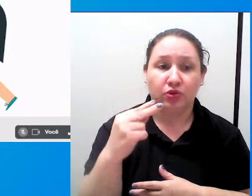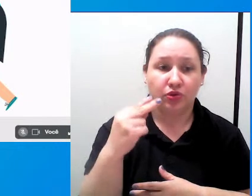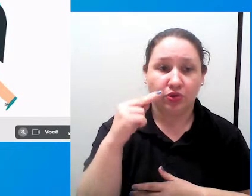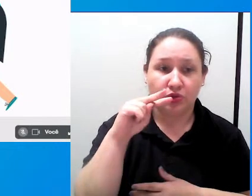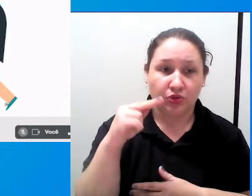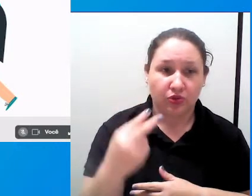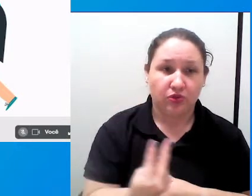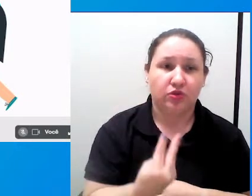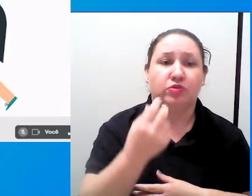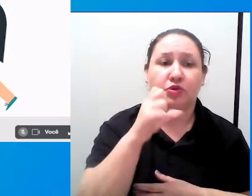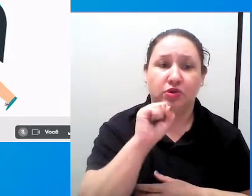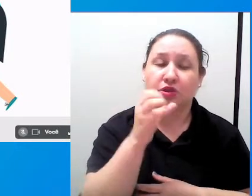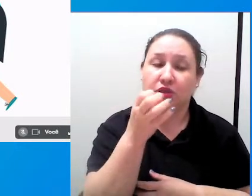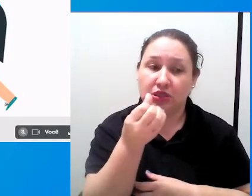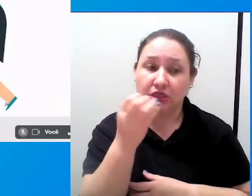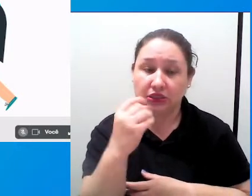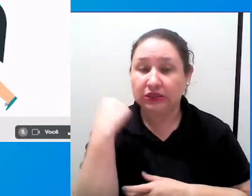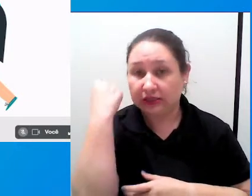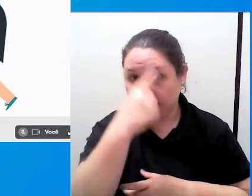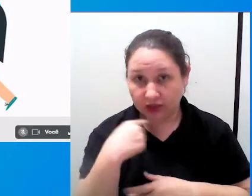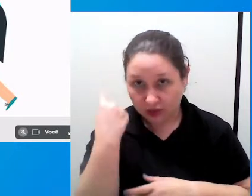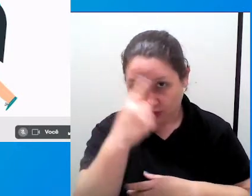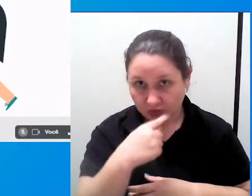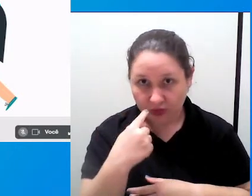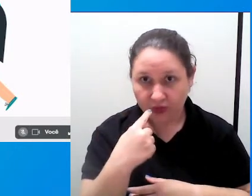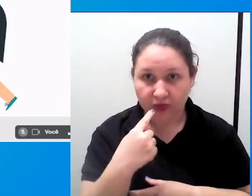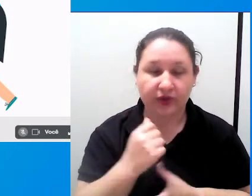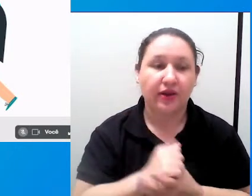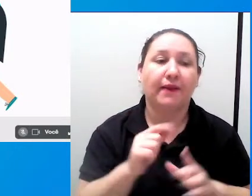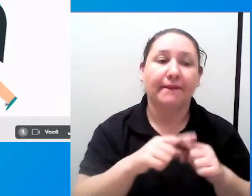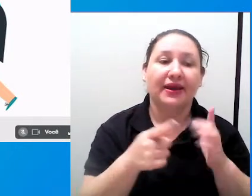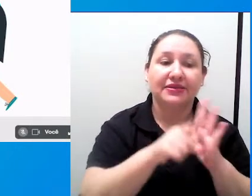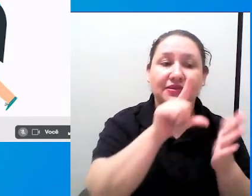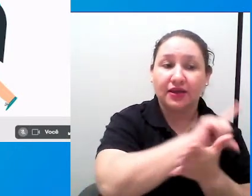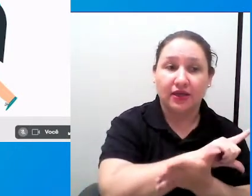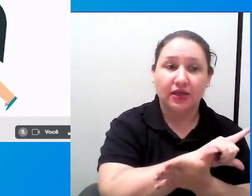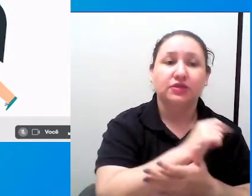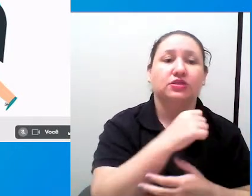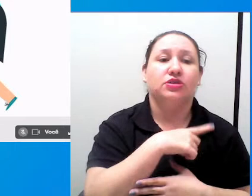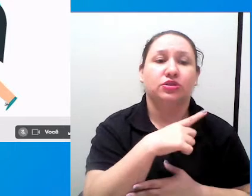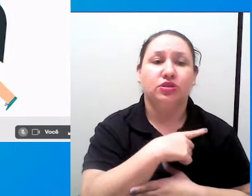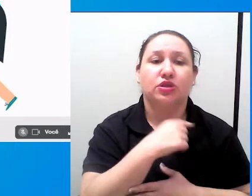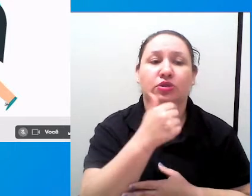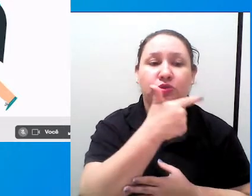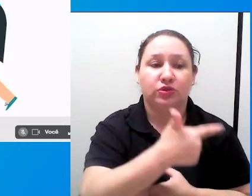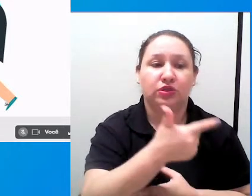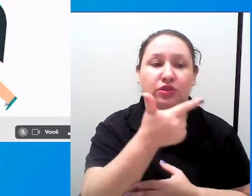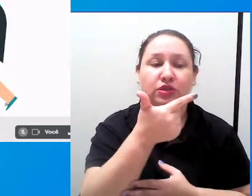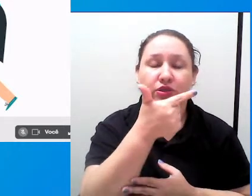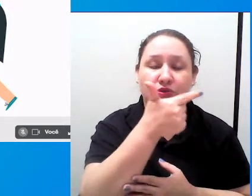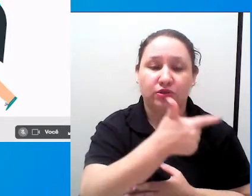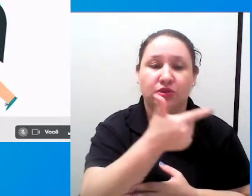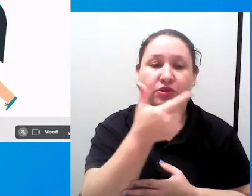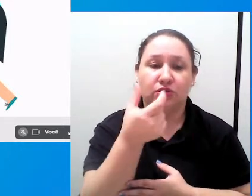tendo 2.860 horas, só que antes a gente tinha 220 horas de carga horária